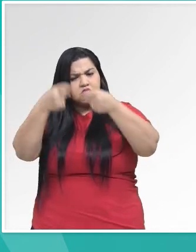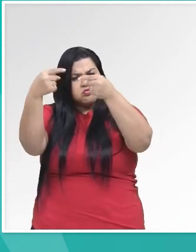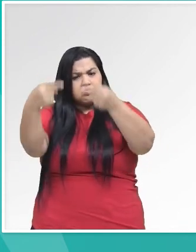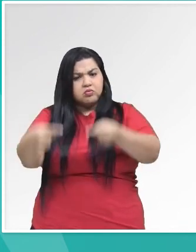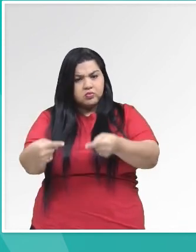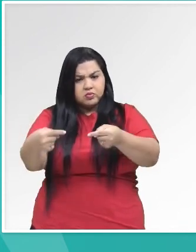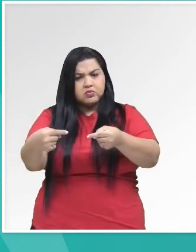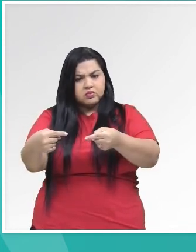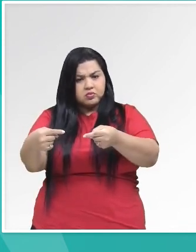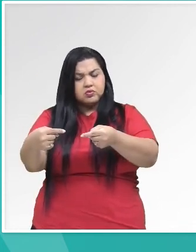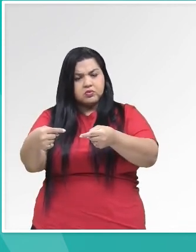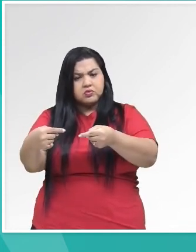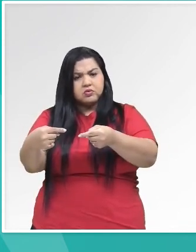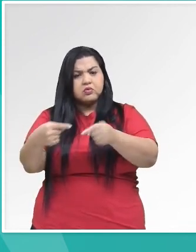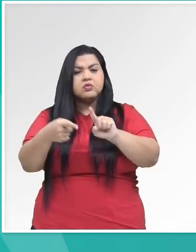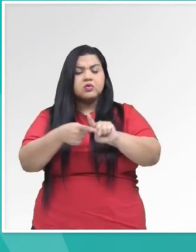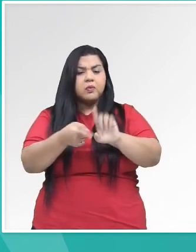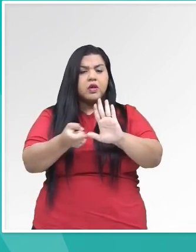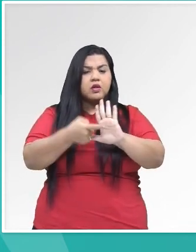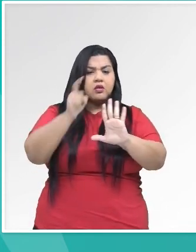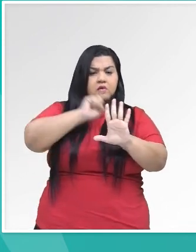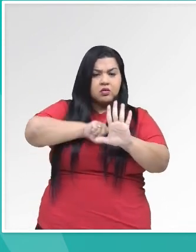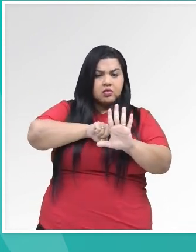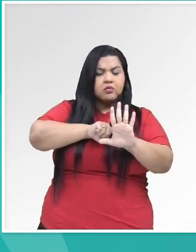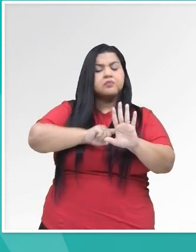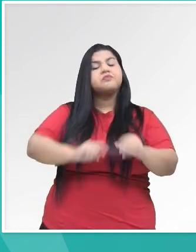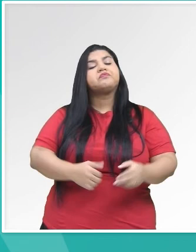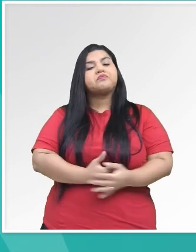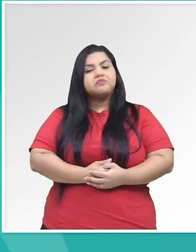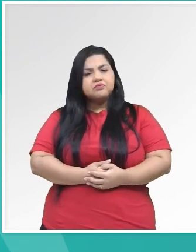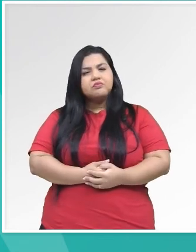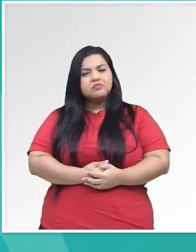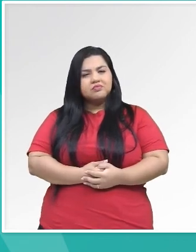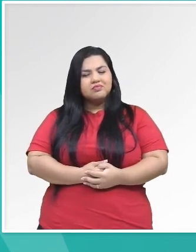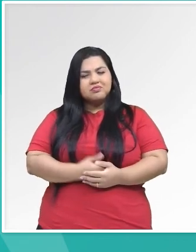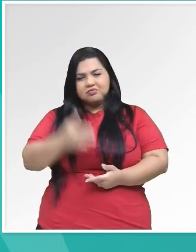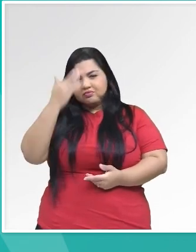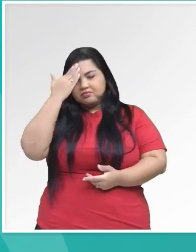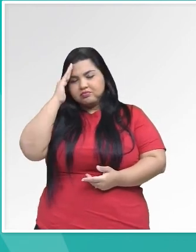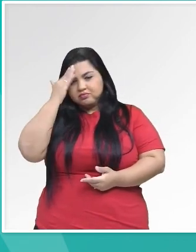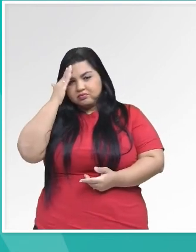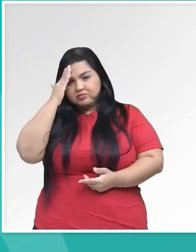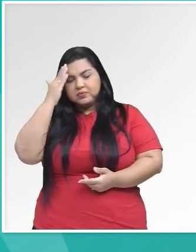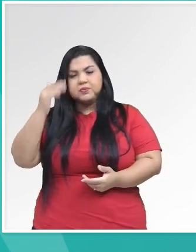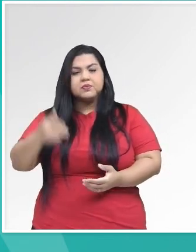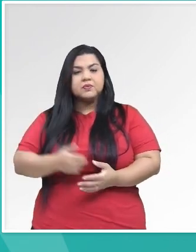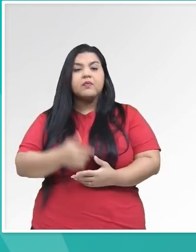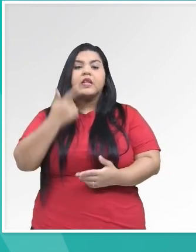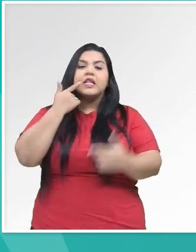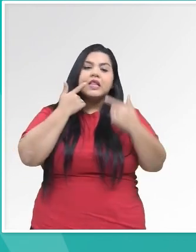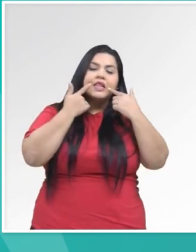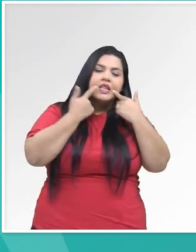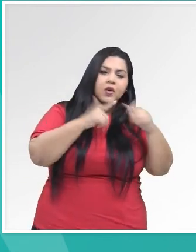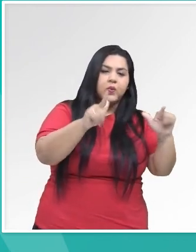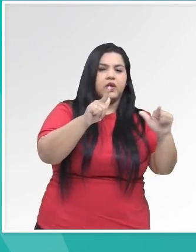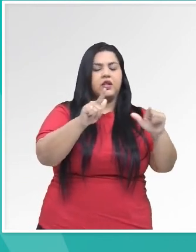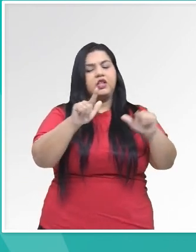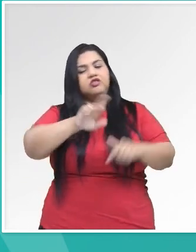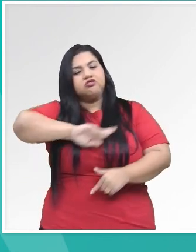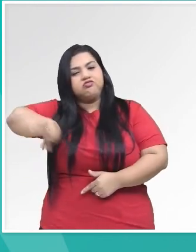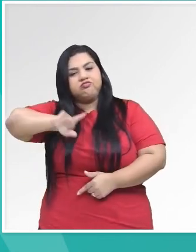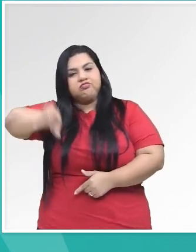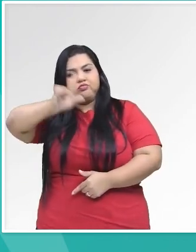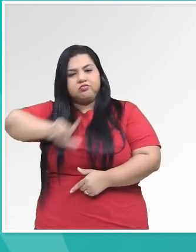também traz a linguagem comum. Guerreiro vem de guerra, você compreende? Compreende, linguagem não